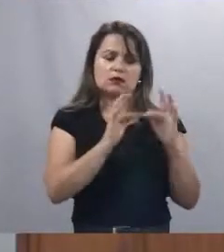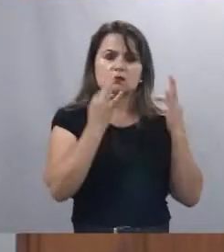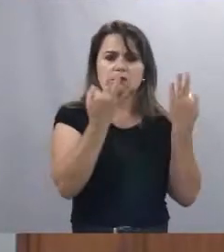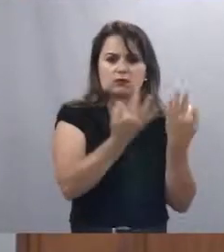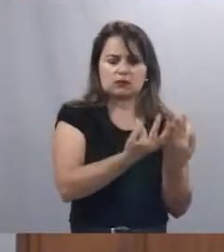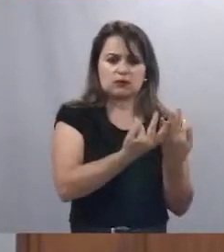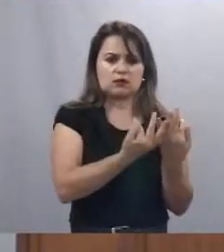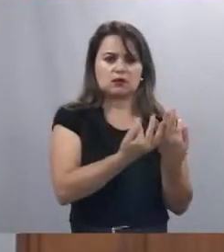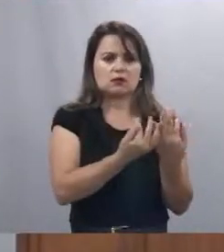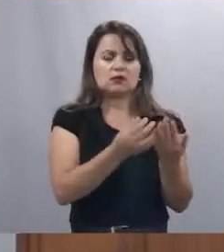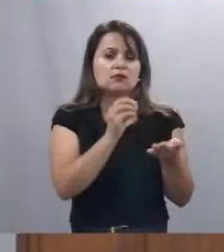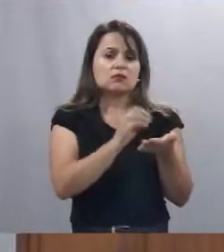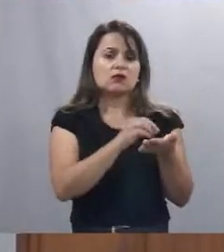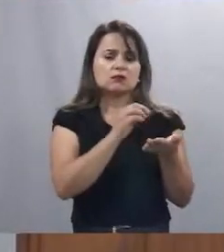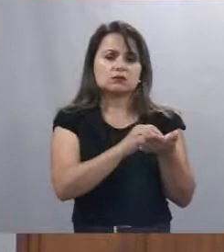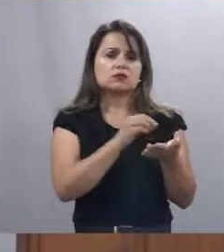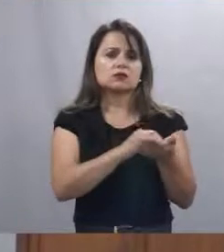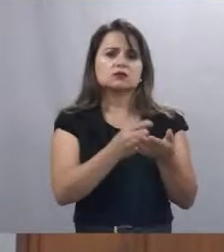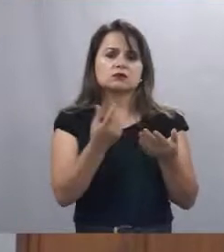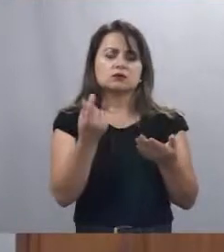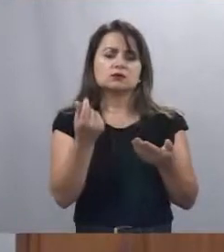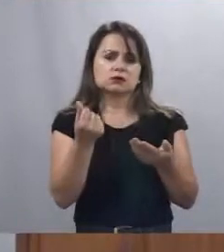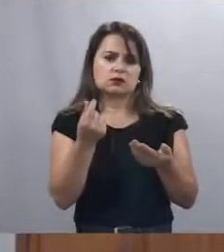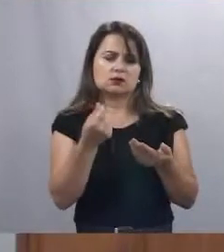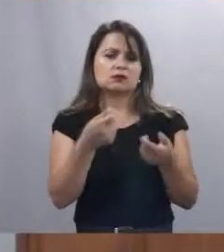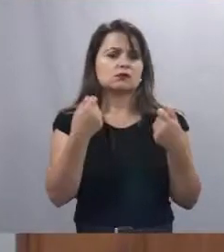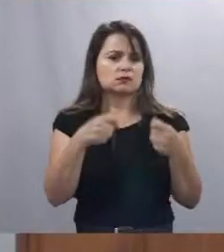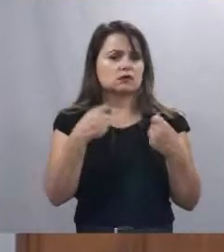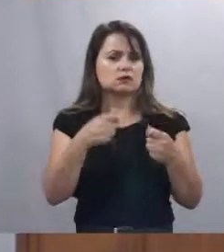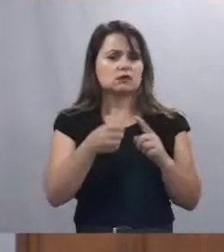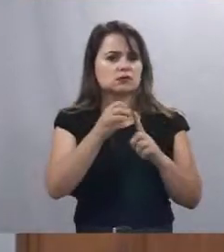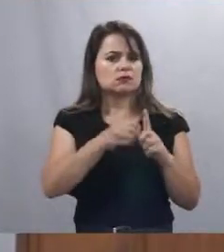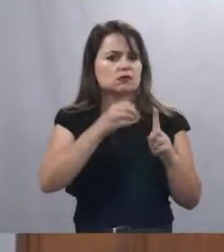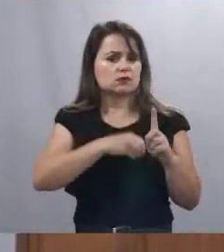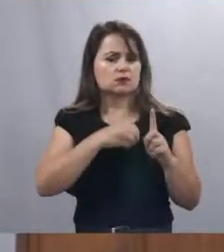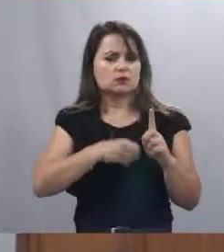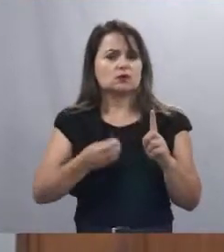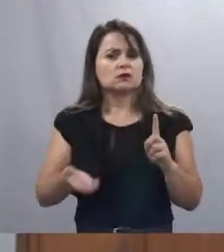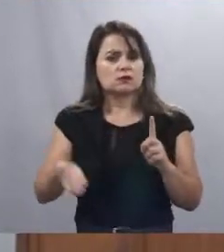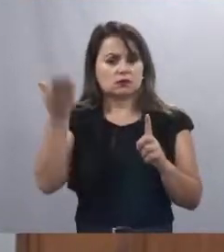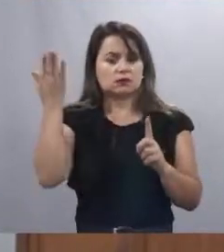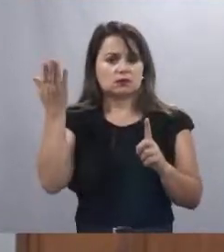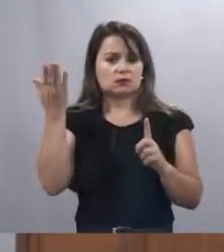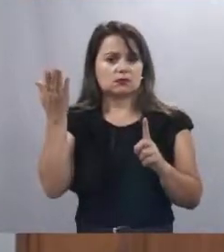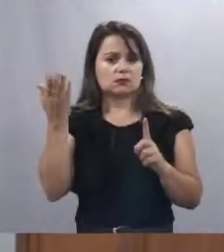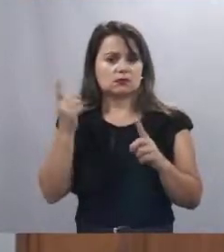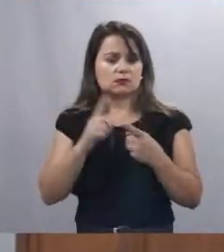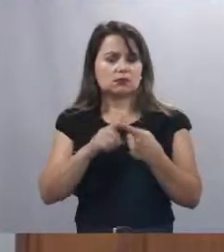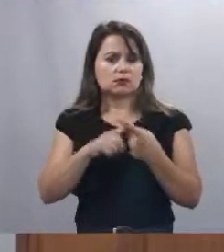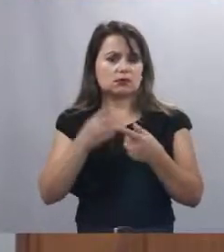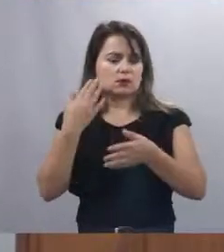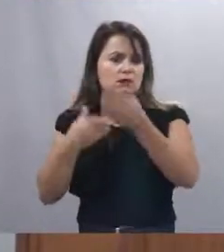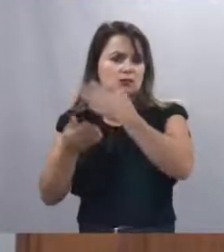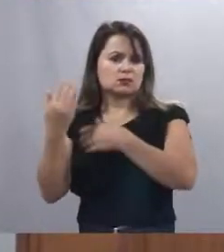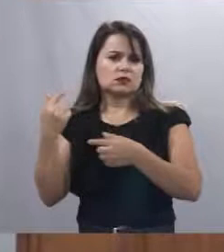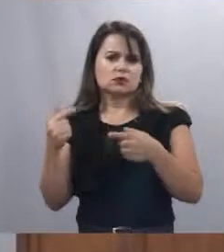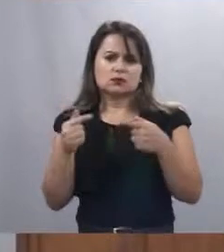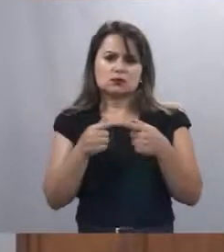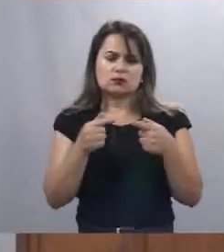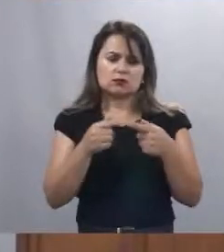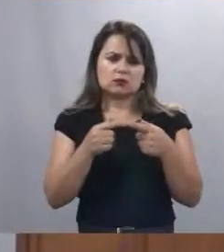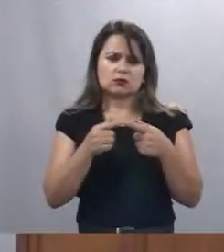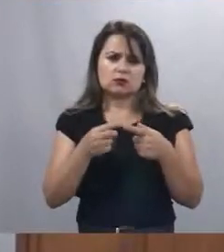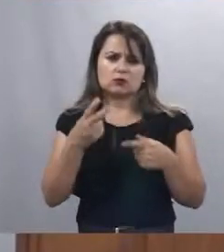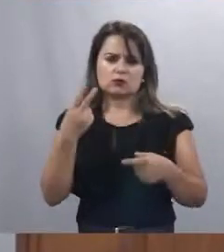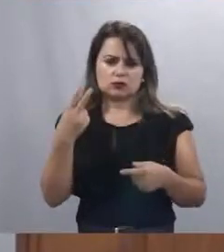um reajuste, teria que ter sido dado um reajuste, e não foi combinado do jeito que estava aqui, 2,5 gradativo a